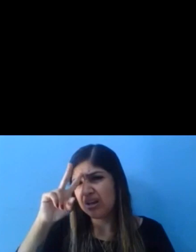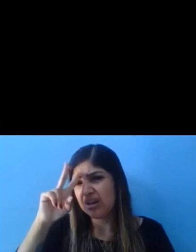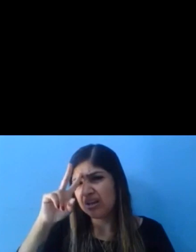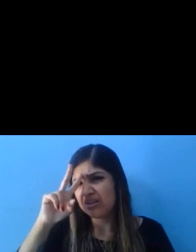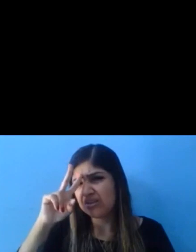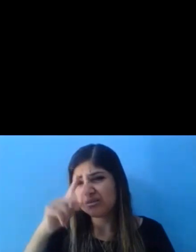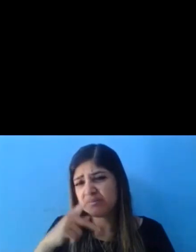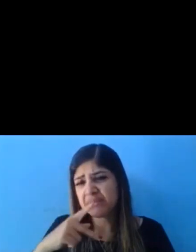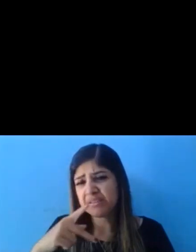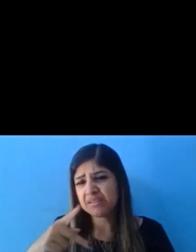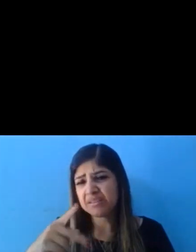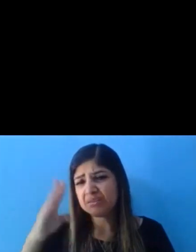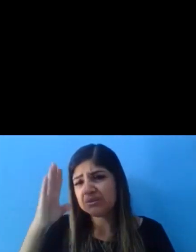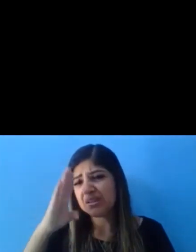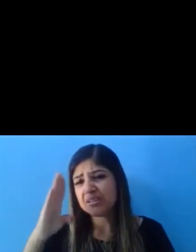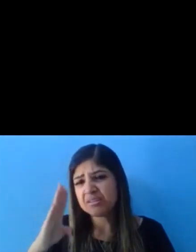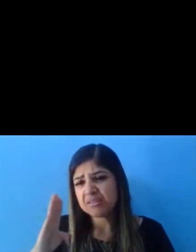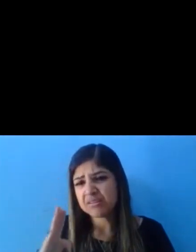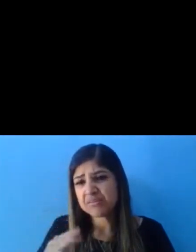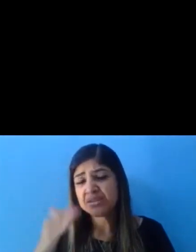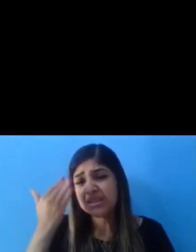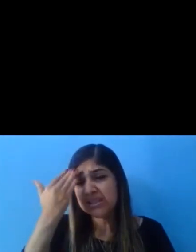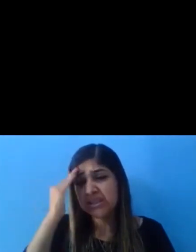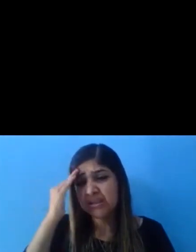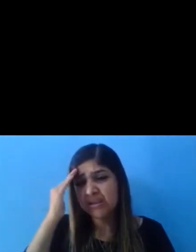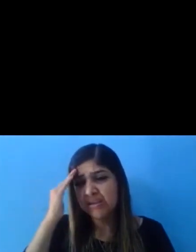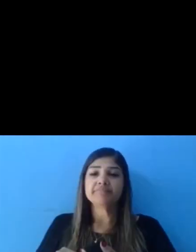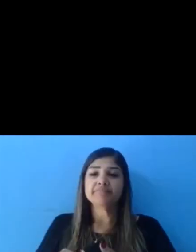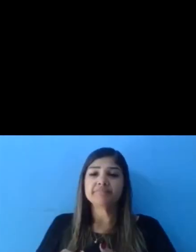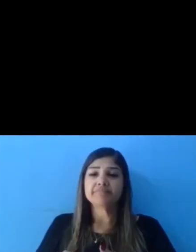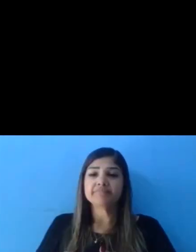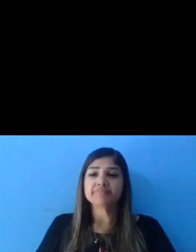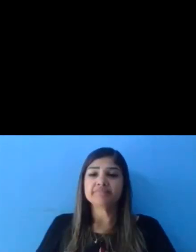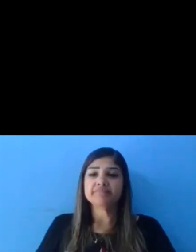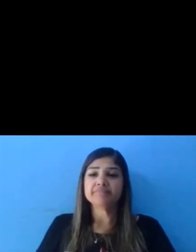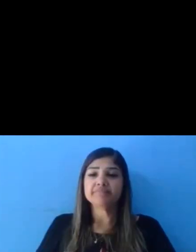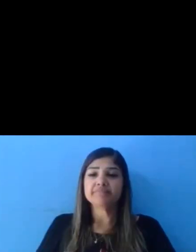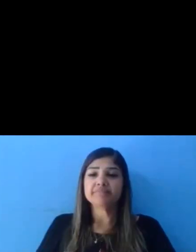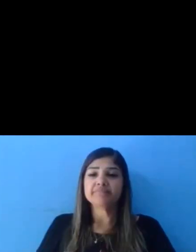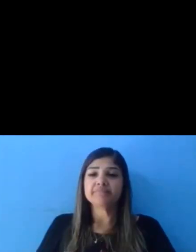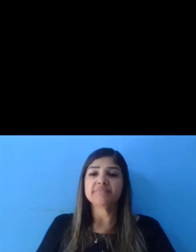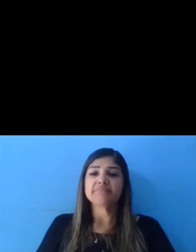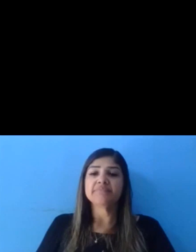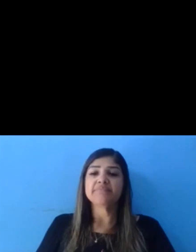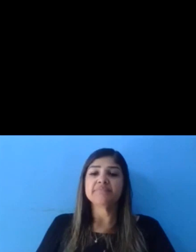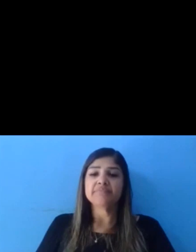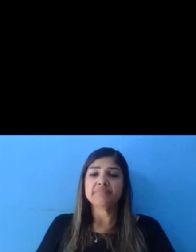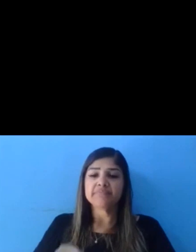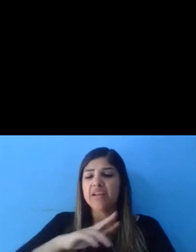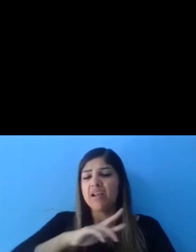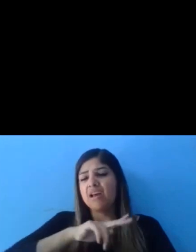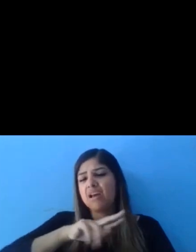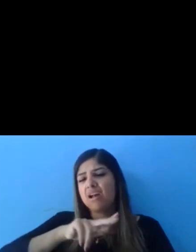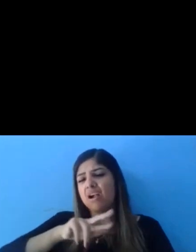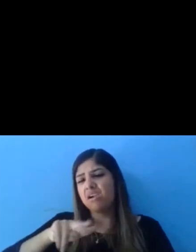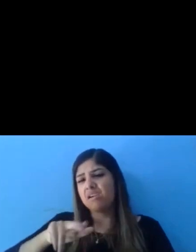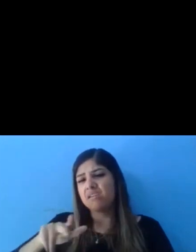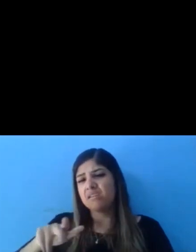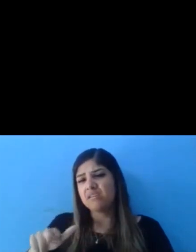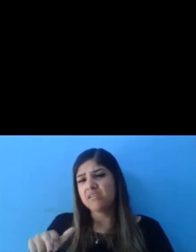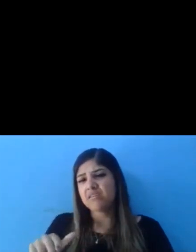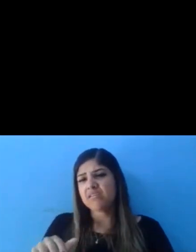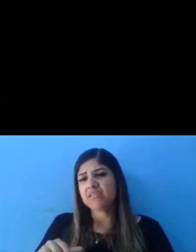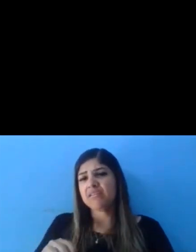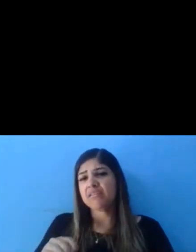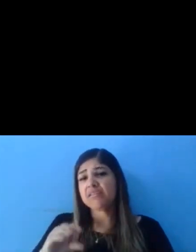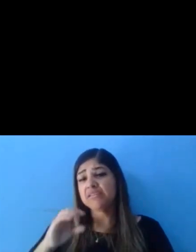os presidentes do Brasil. Eu acho que você está no Brasil, você tem que entender o contexto, a história. Gosto do Stock Pickers, gosto do Zero ao Topo,